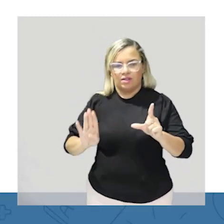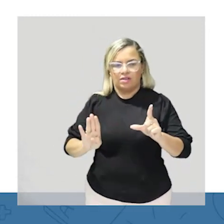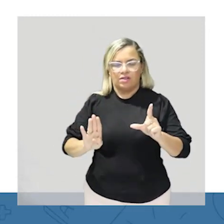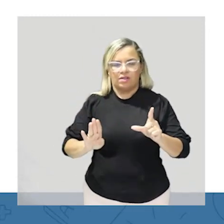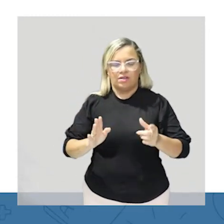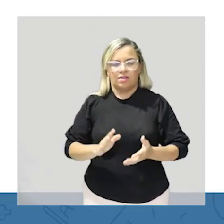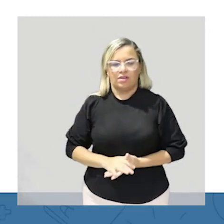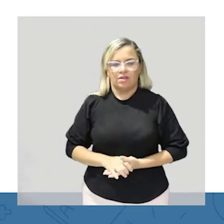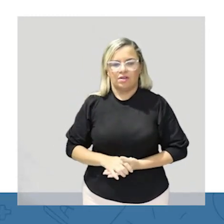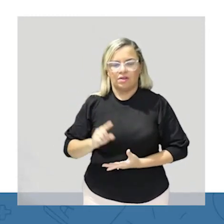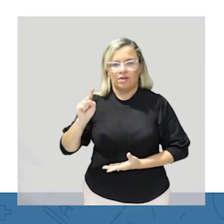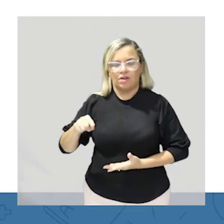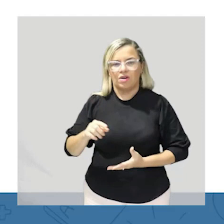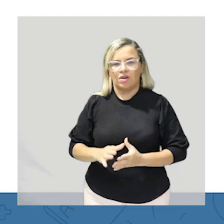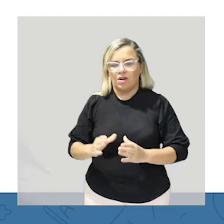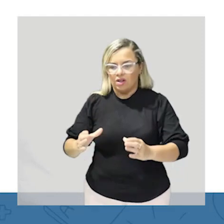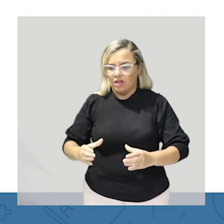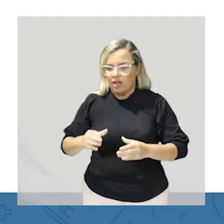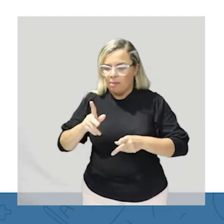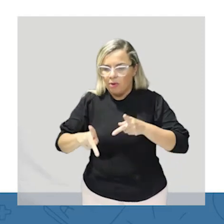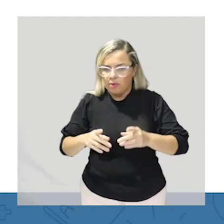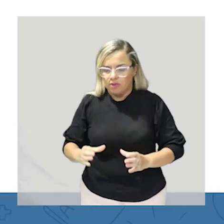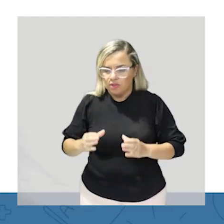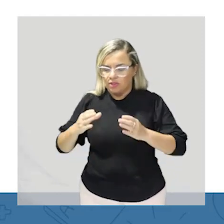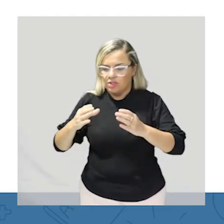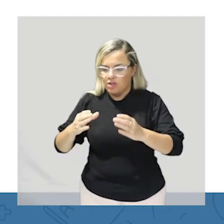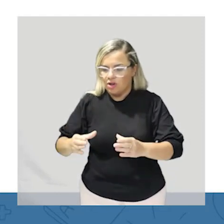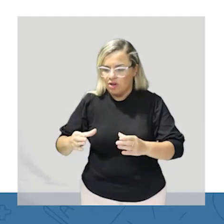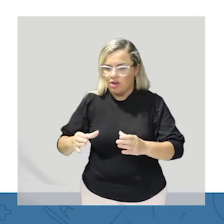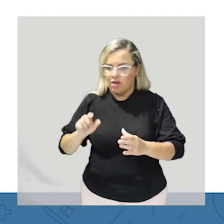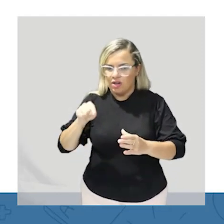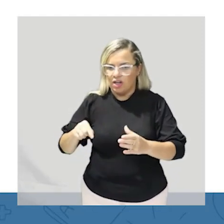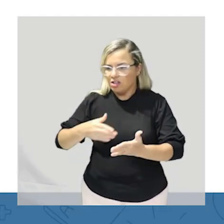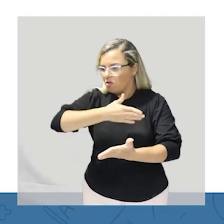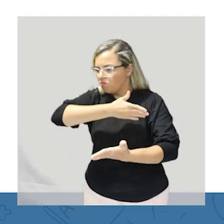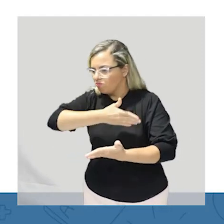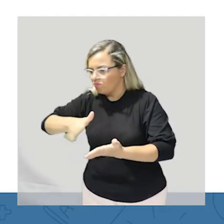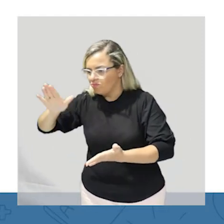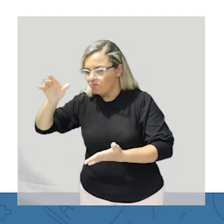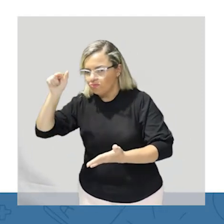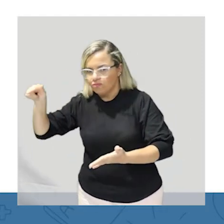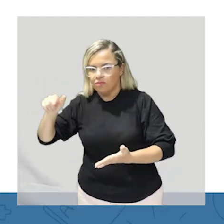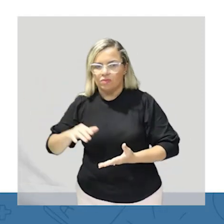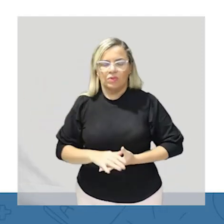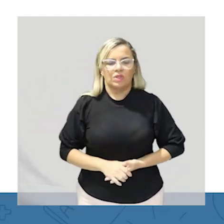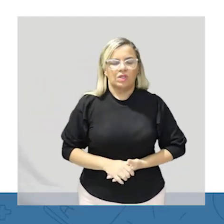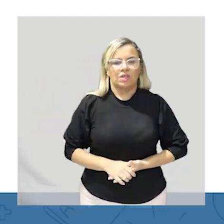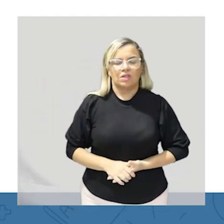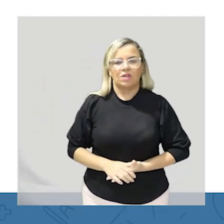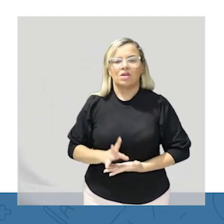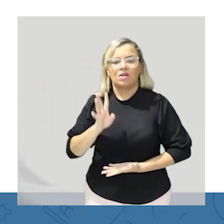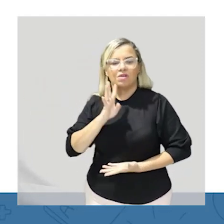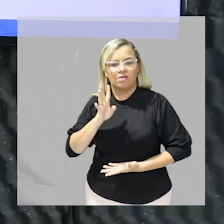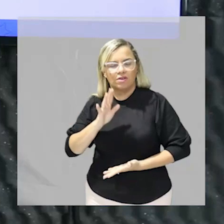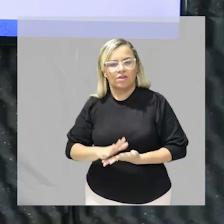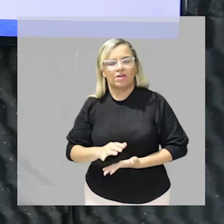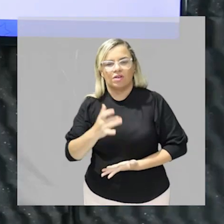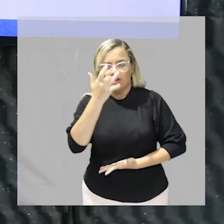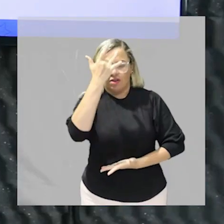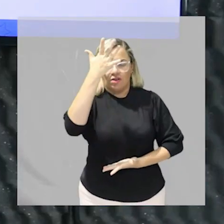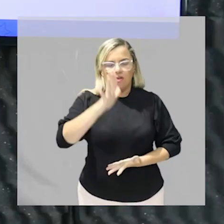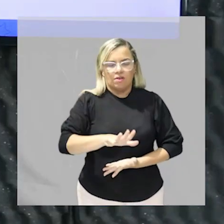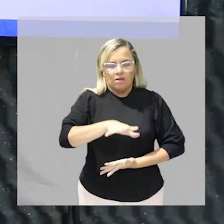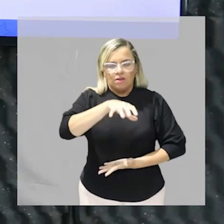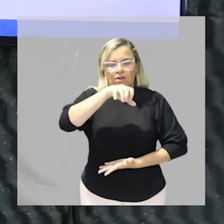B, né? Fica muito fácil de identificar a partir dessa estratégia. Belezinha? Questão fácil, né?